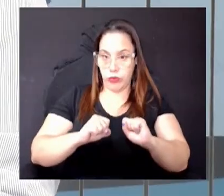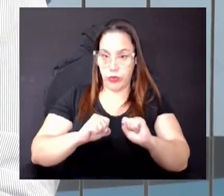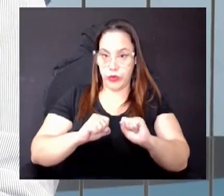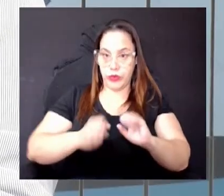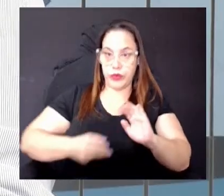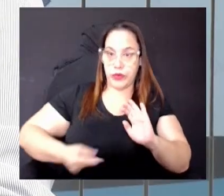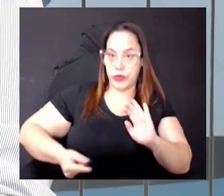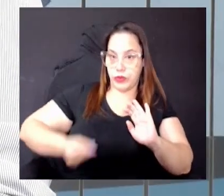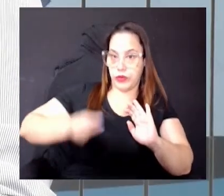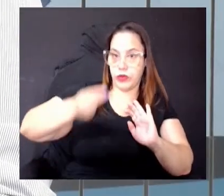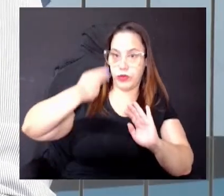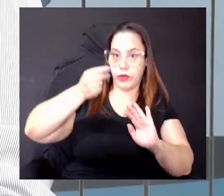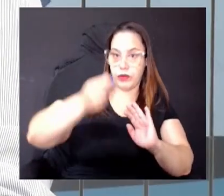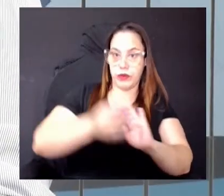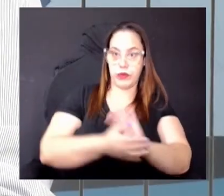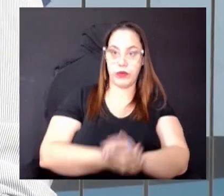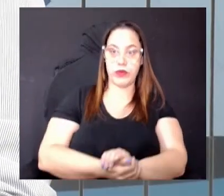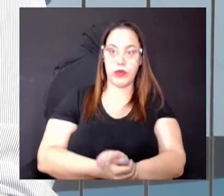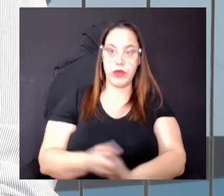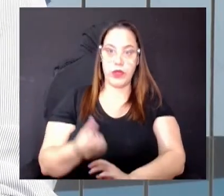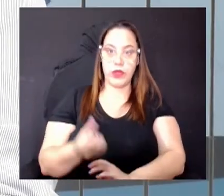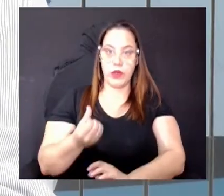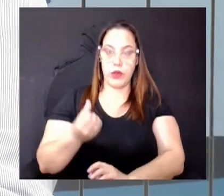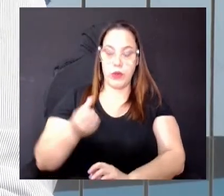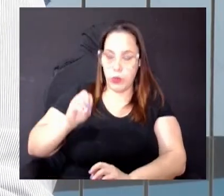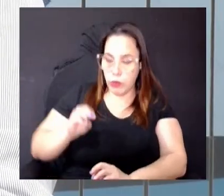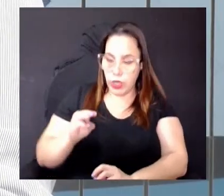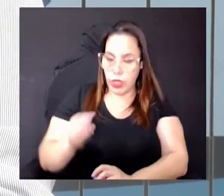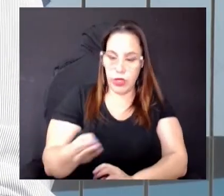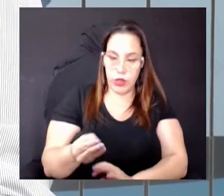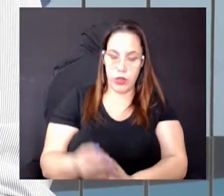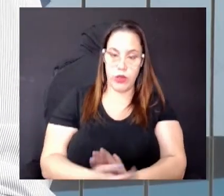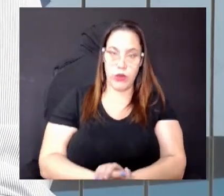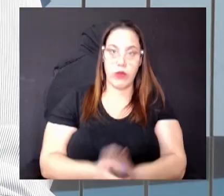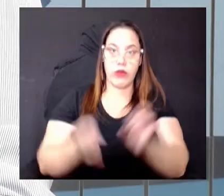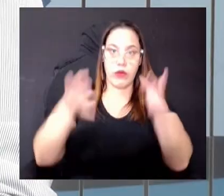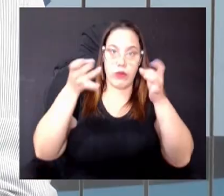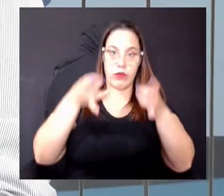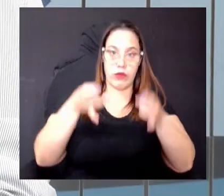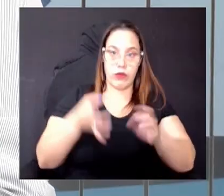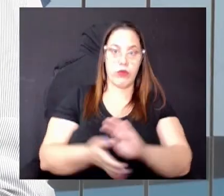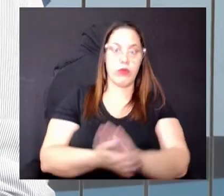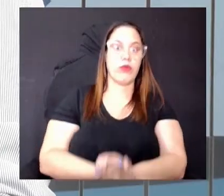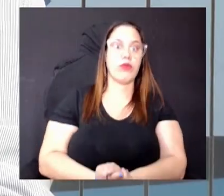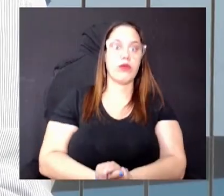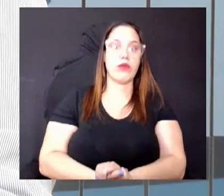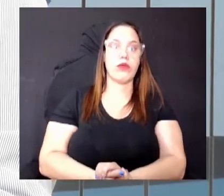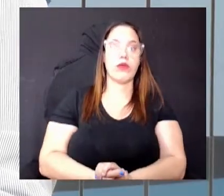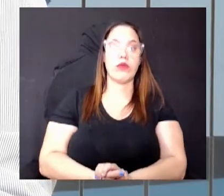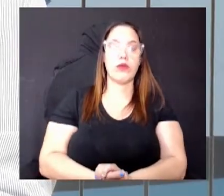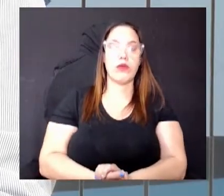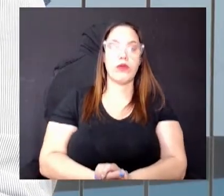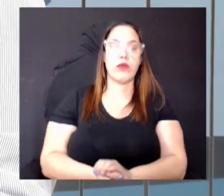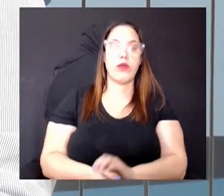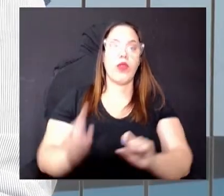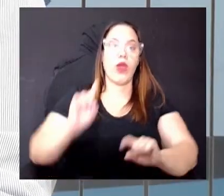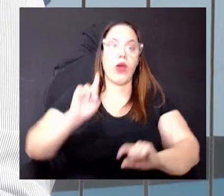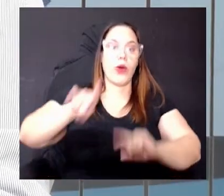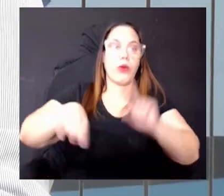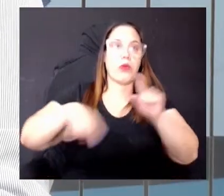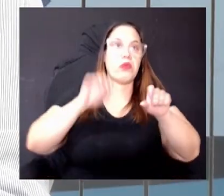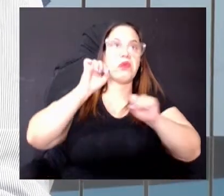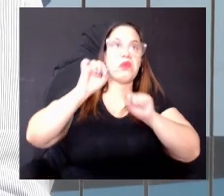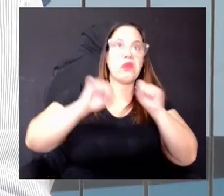em torno na casa de R$500 bilhão, em especial para o sistema de energia elétrica, há outras questões hoje que também a gente